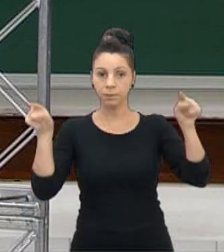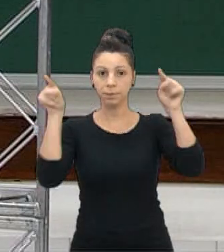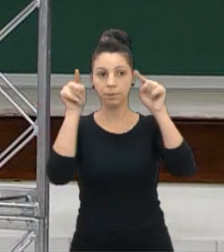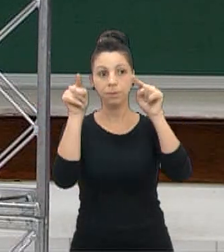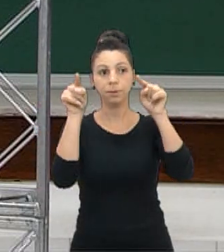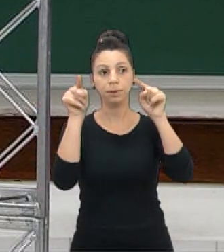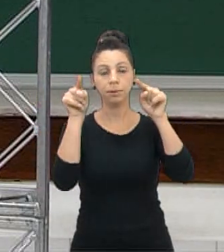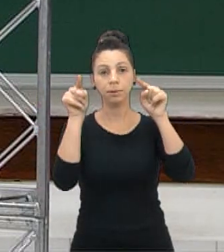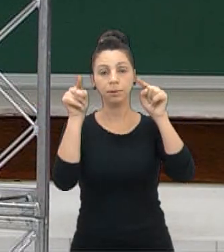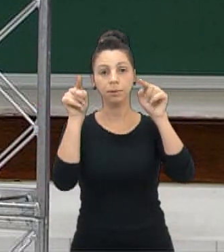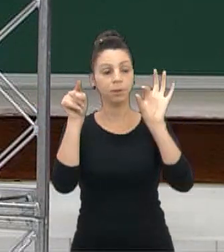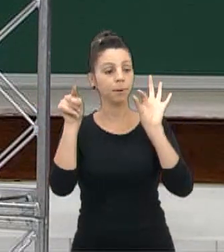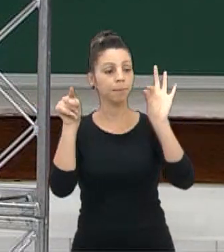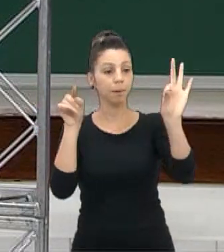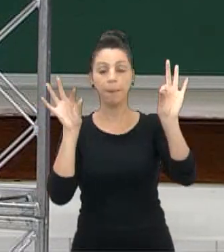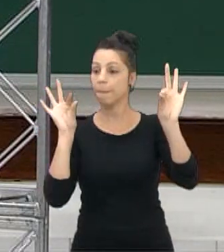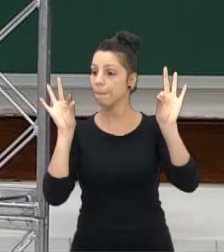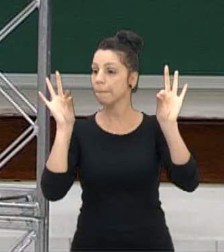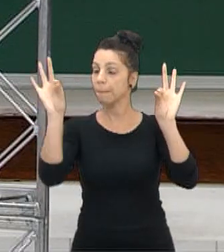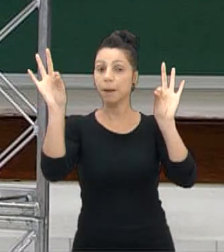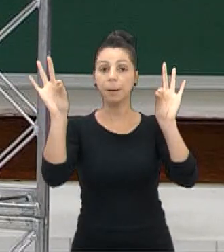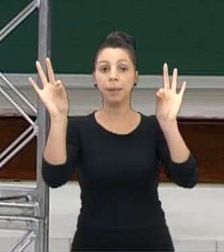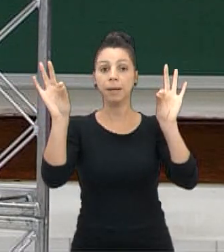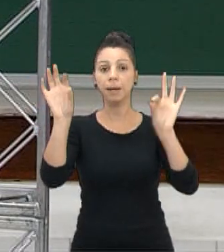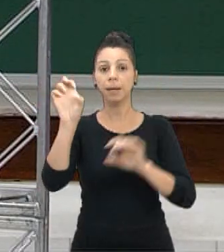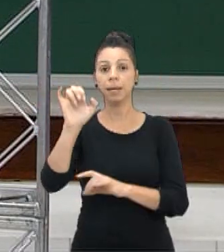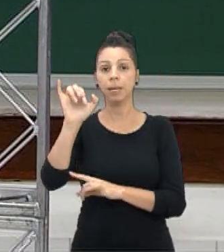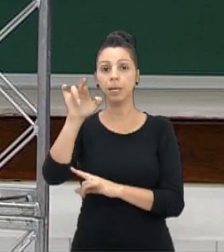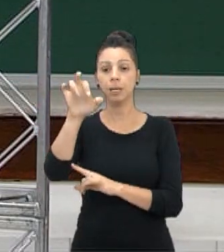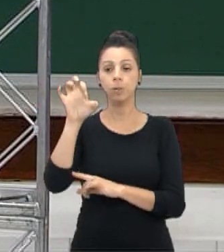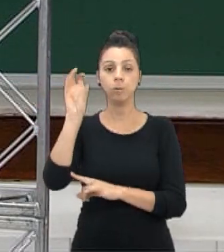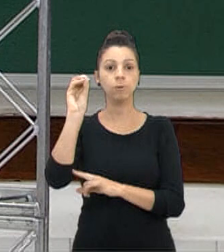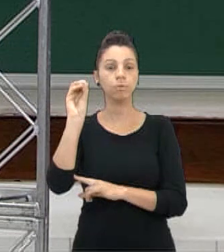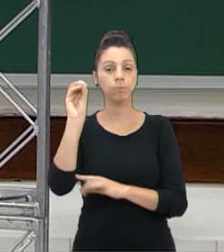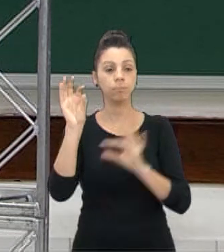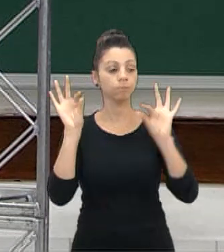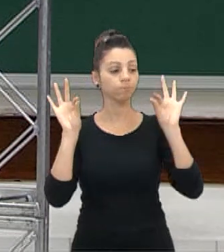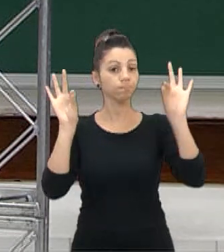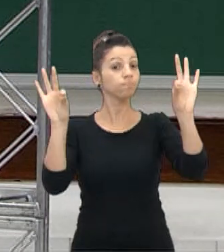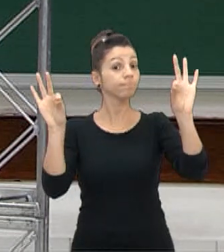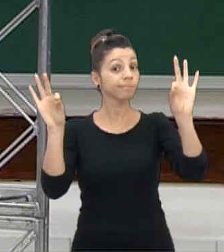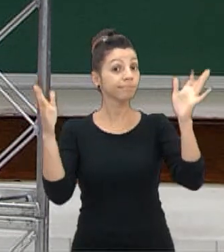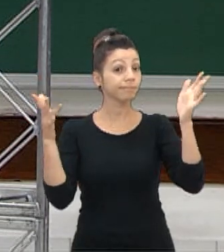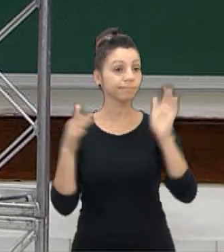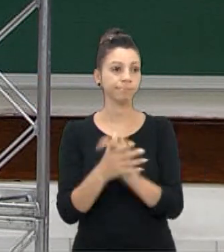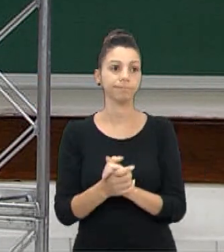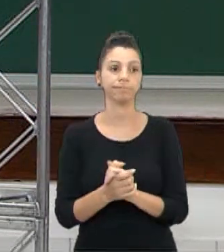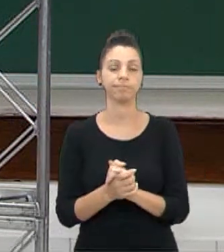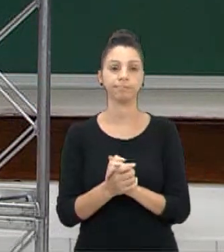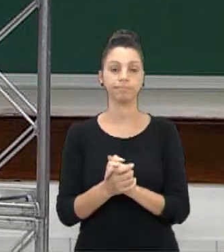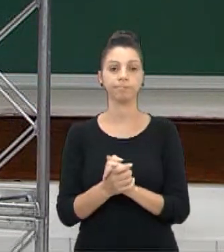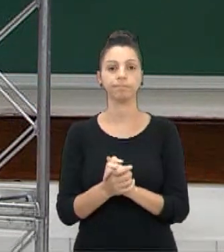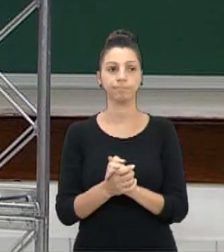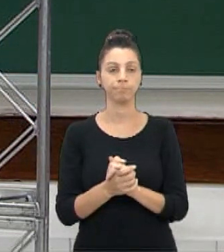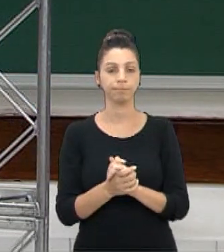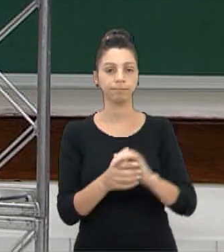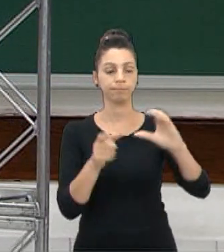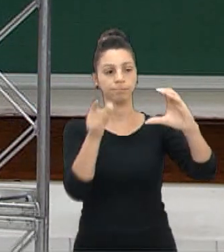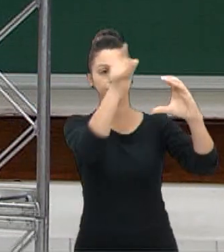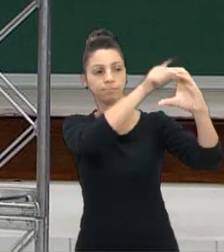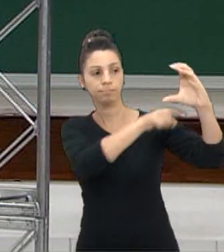elementos centrais, os eixos de duas circunferências, tá bom? Veja, duas circunferências